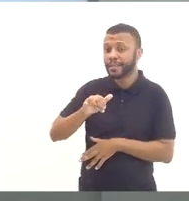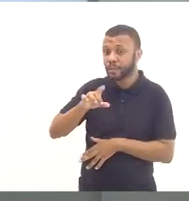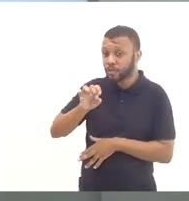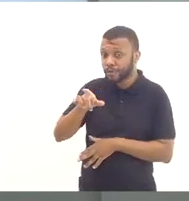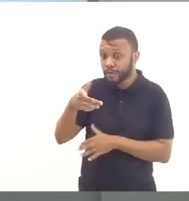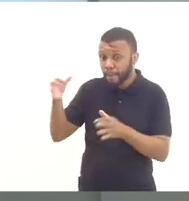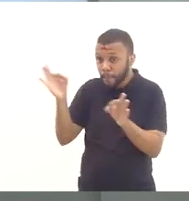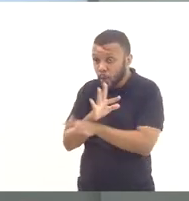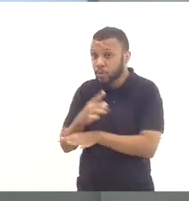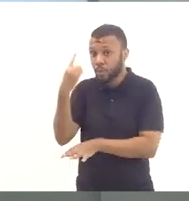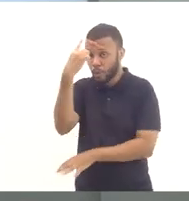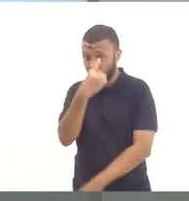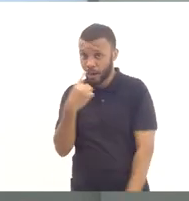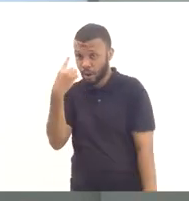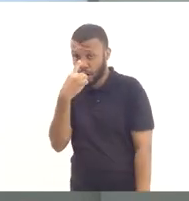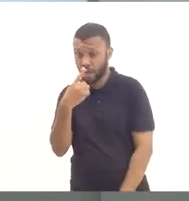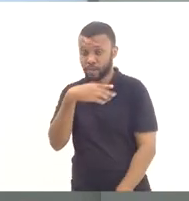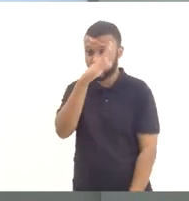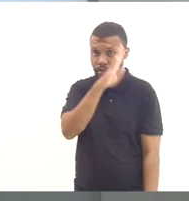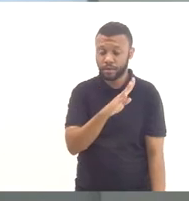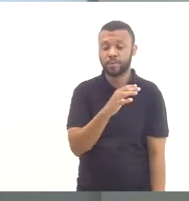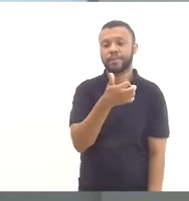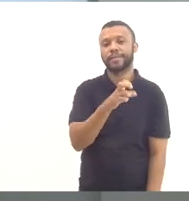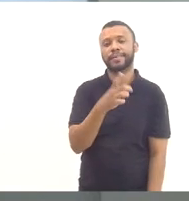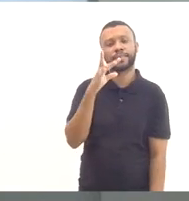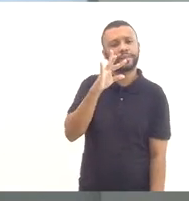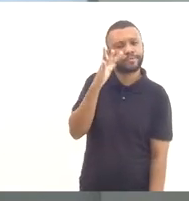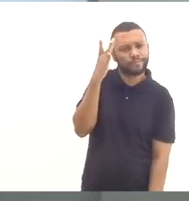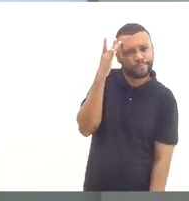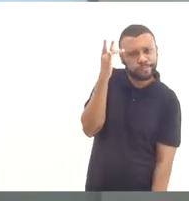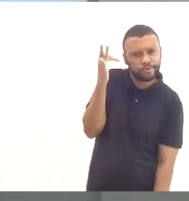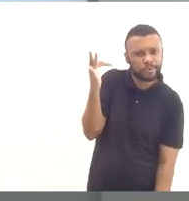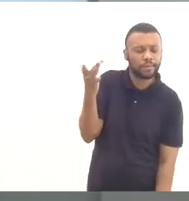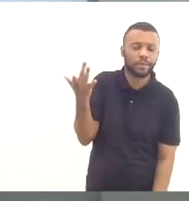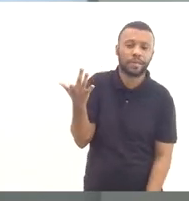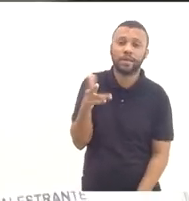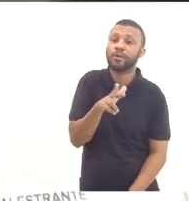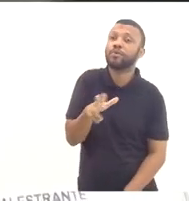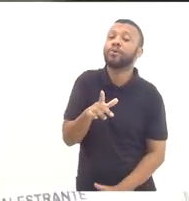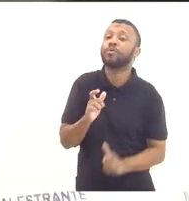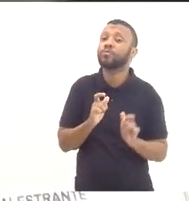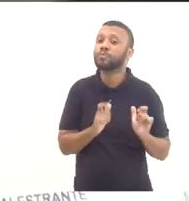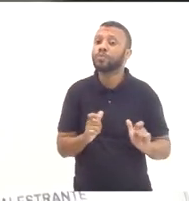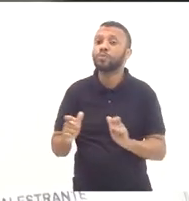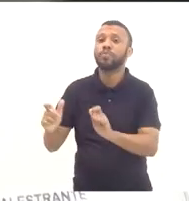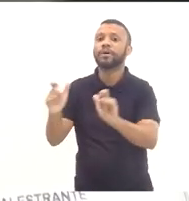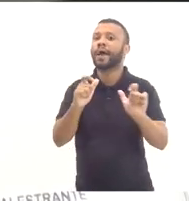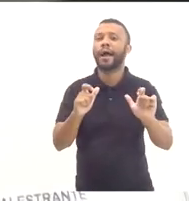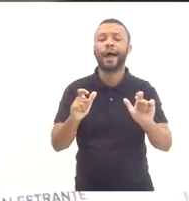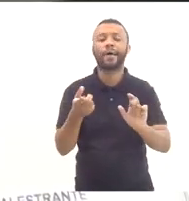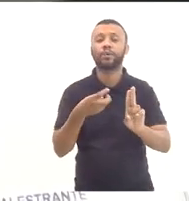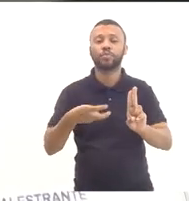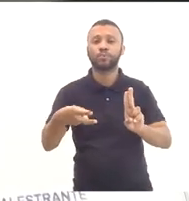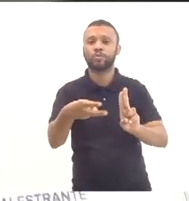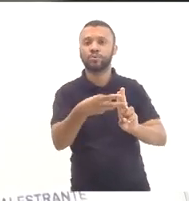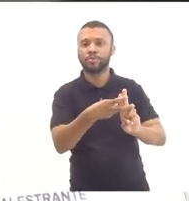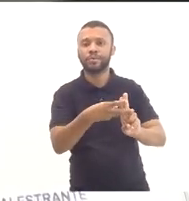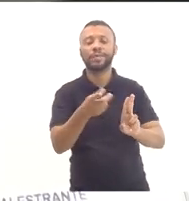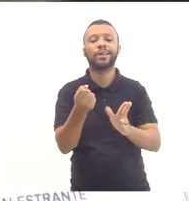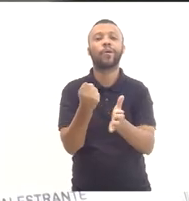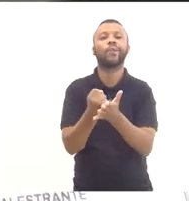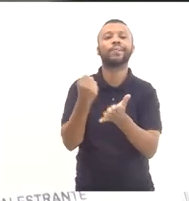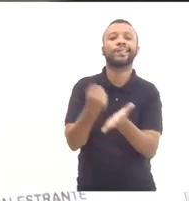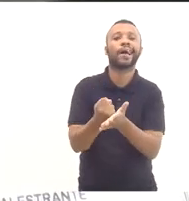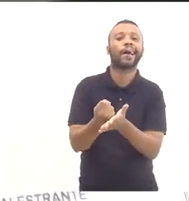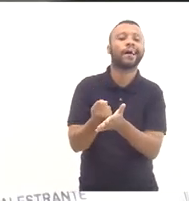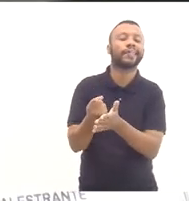pronto em uma hora aqui no Brasil e leva 15 dias úteis ainda E aí não são todos os lugares que fazem o próprio SUS ele terceiriza esse